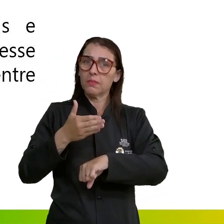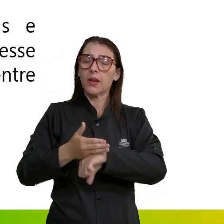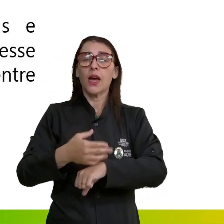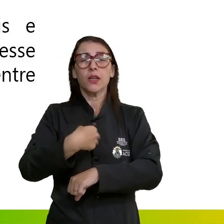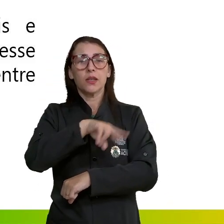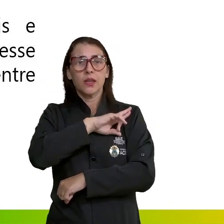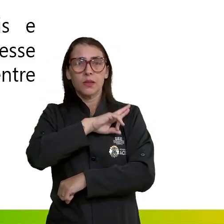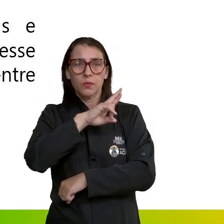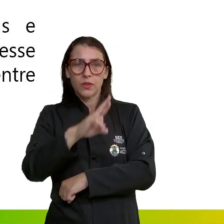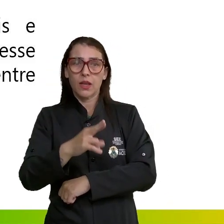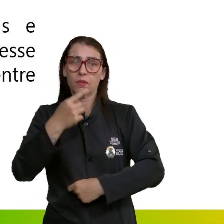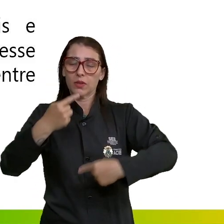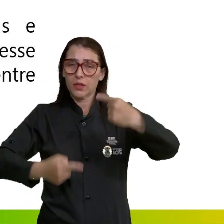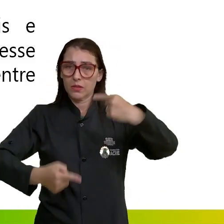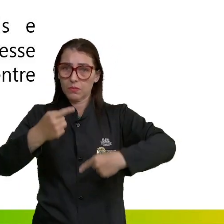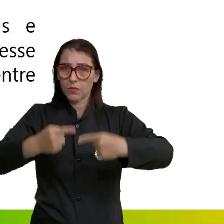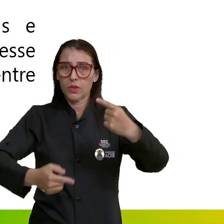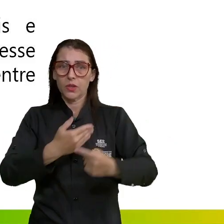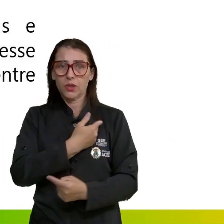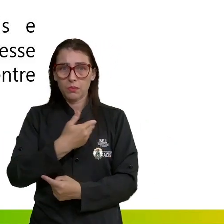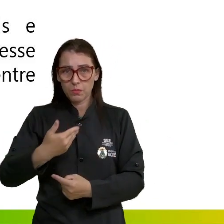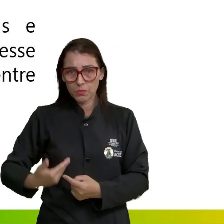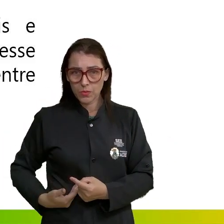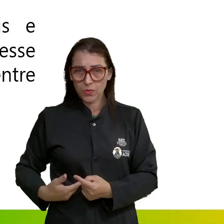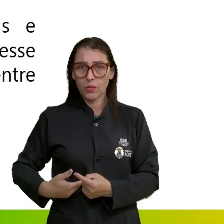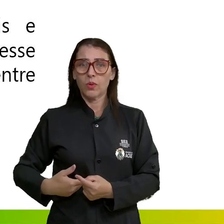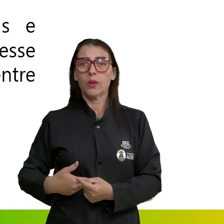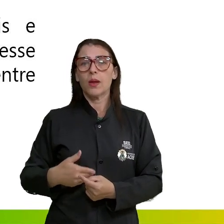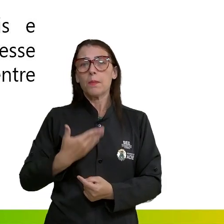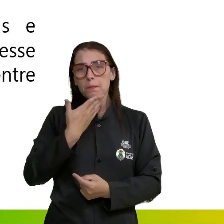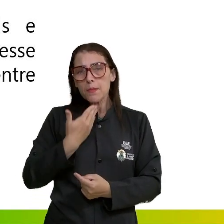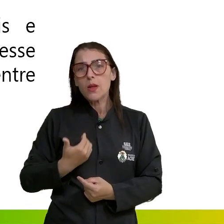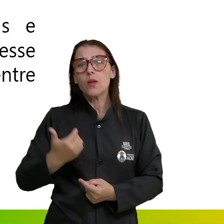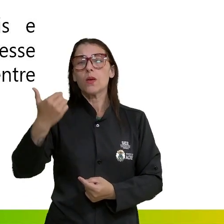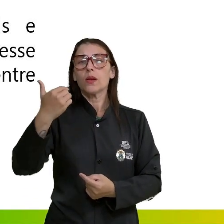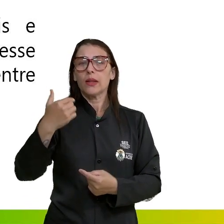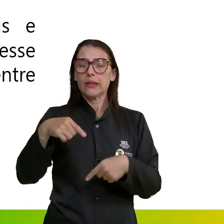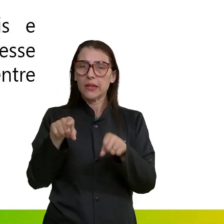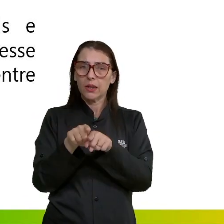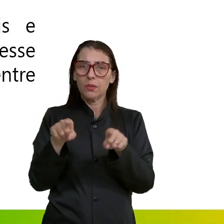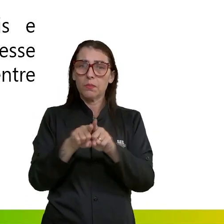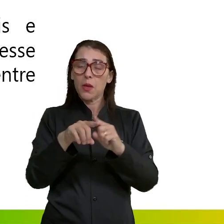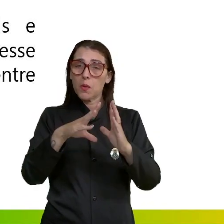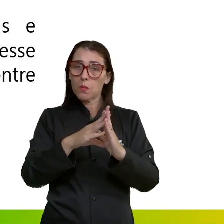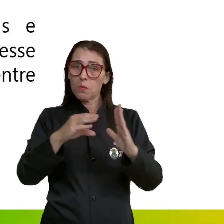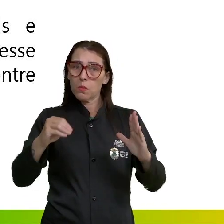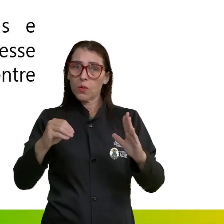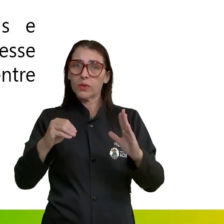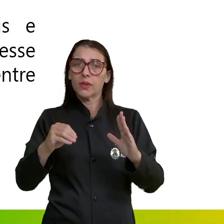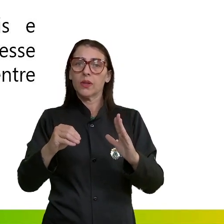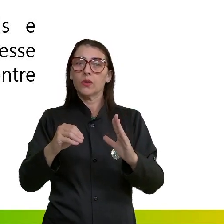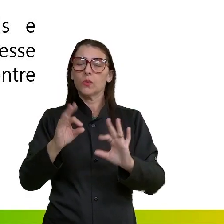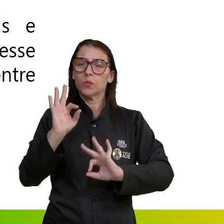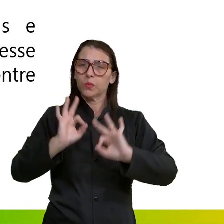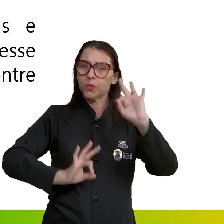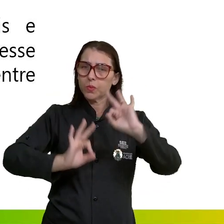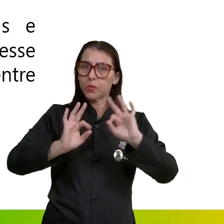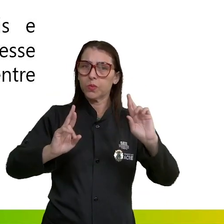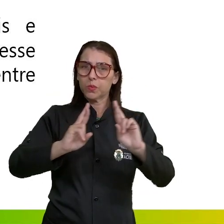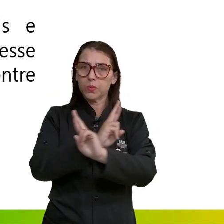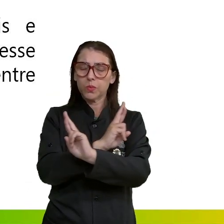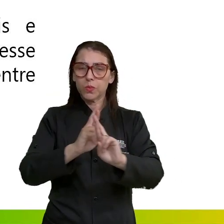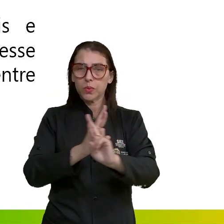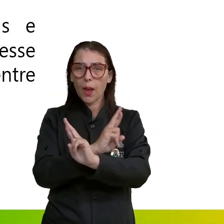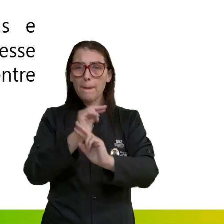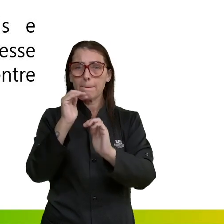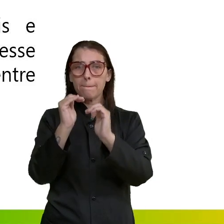consumo consciente, que pode ser uma prática aí aliada a práticas mais responsáveis e políticas públicas eficazes, que